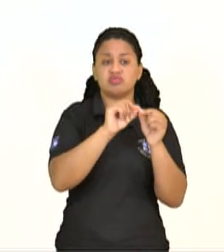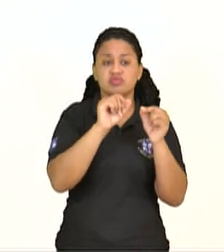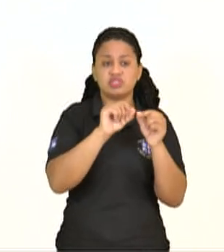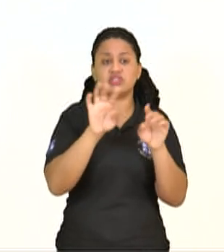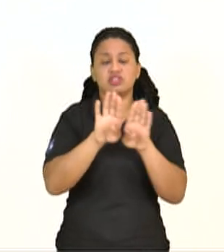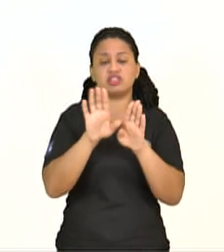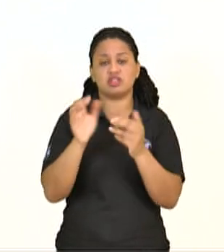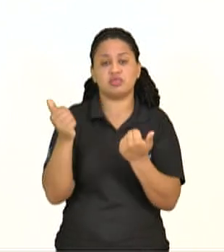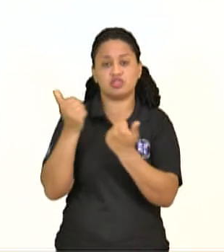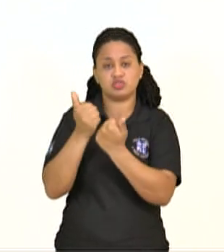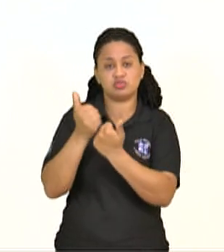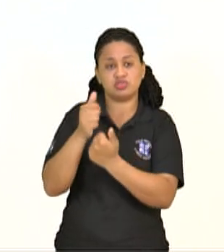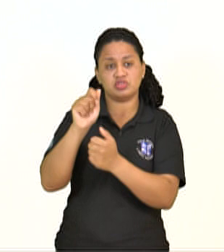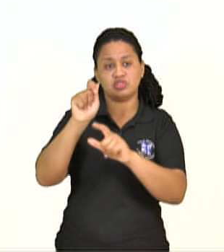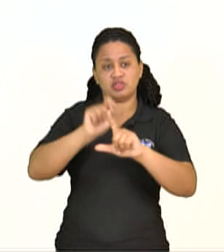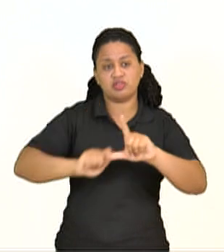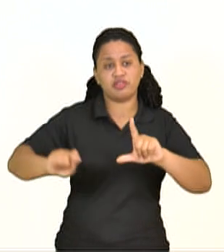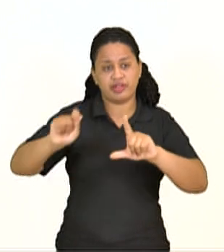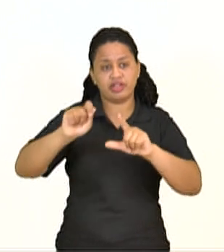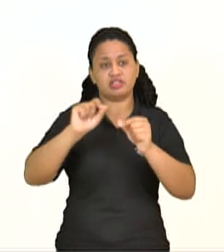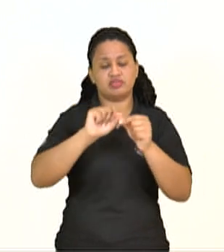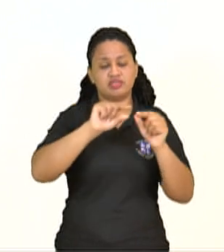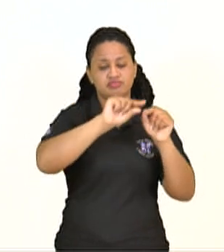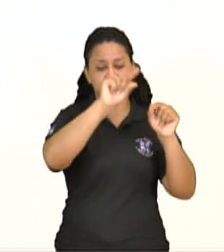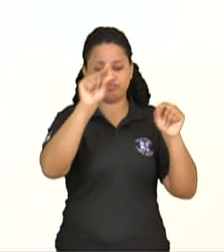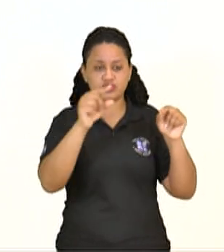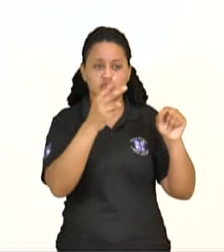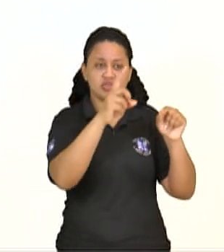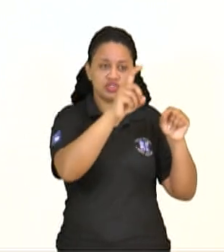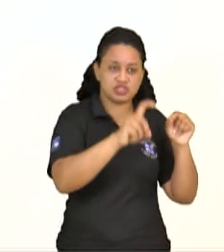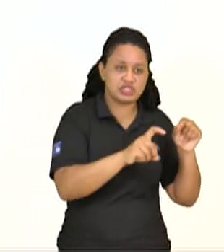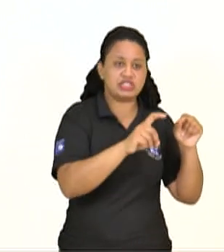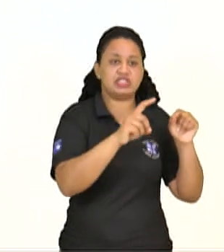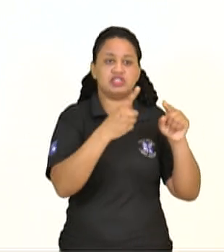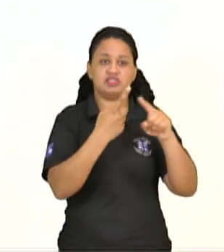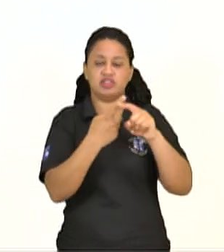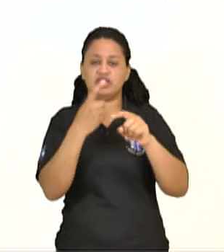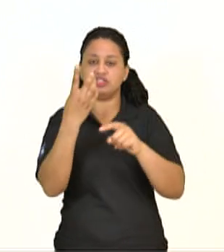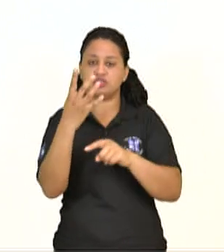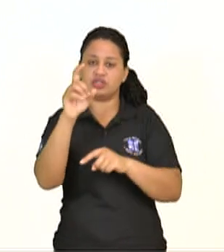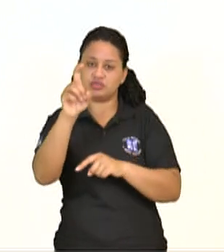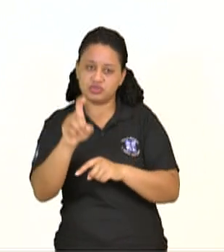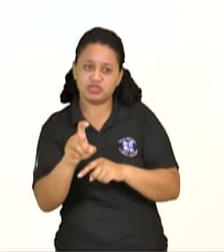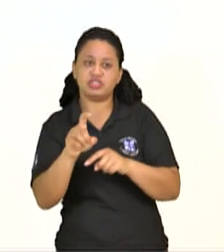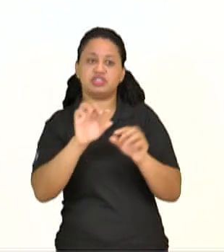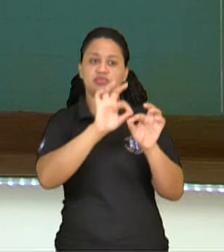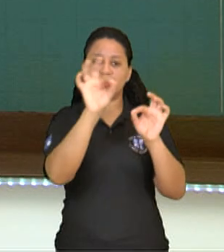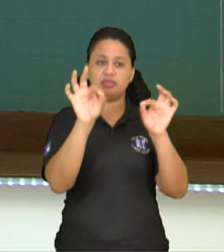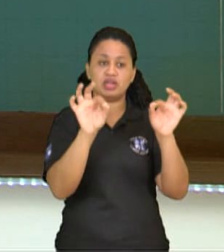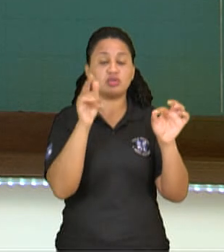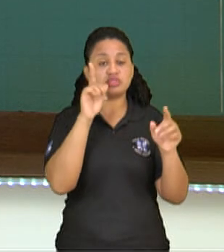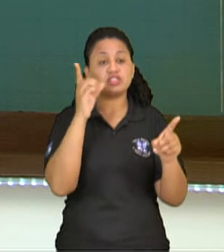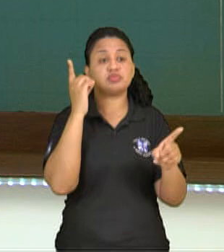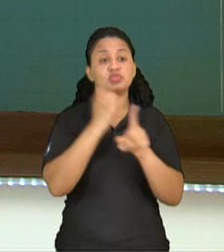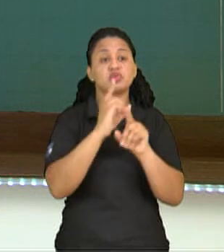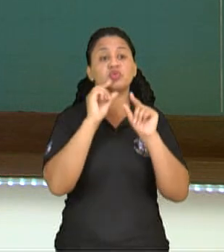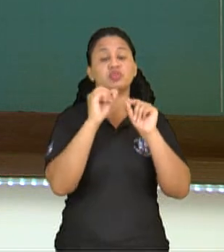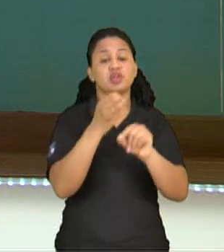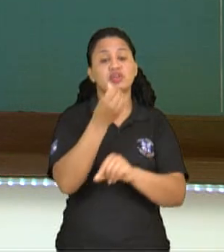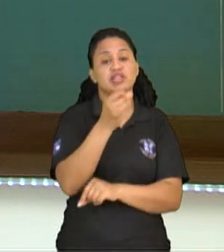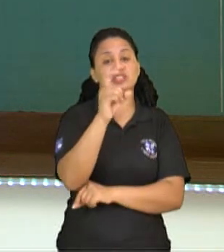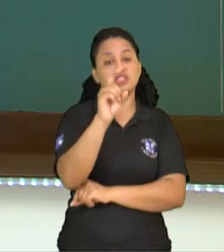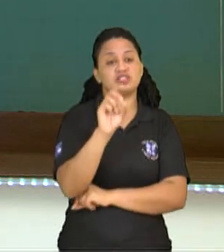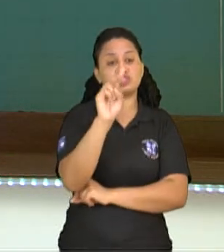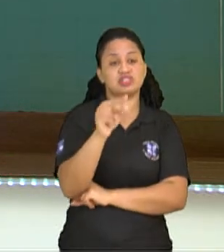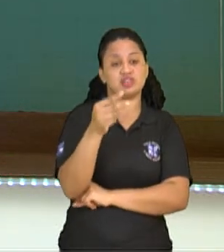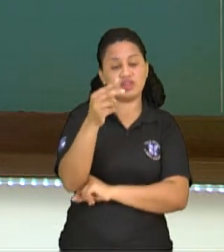Então, vamos fazer essa distribuição, fazer toda essa multiplicação e juntando esses termos, nós vamos encontrar que a nossa área é 6x